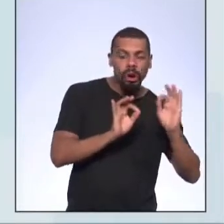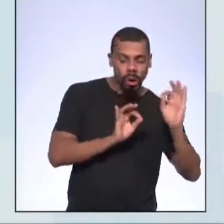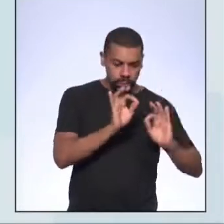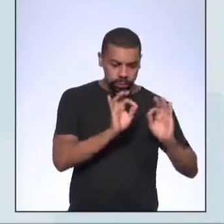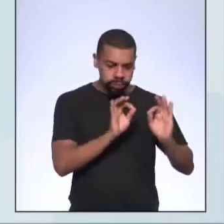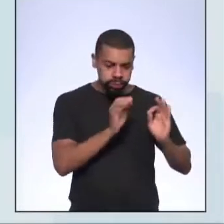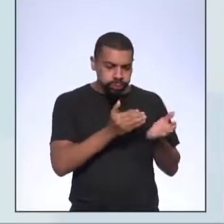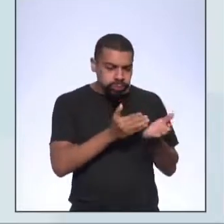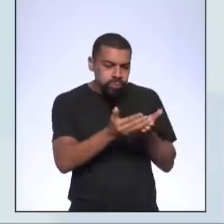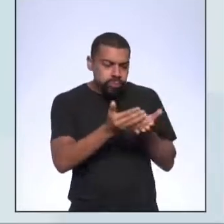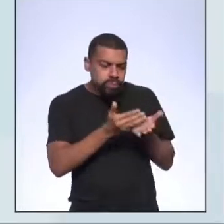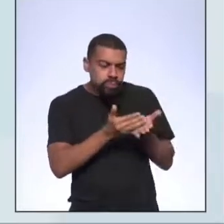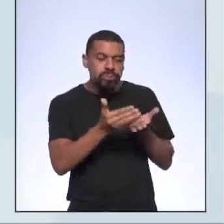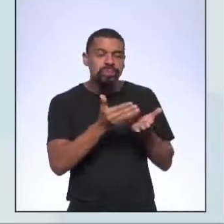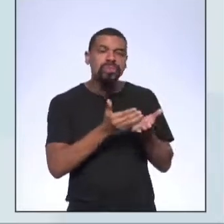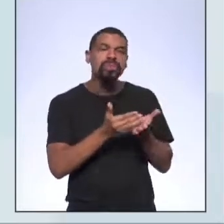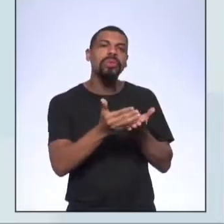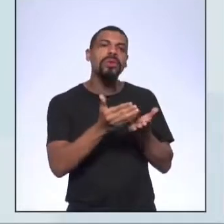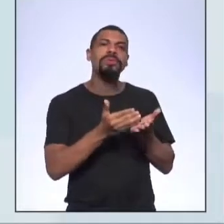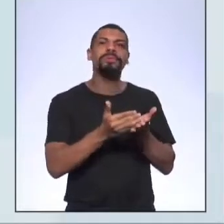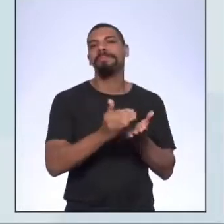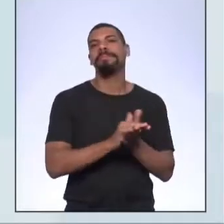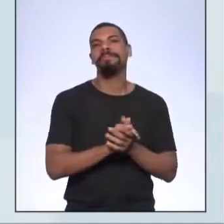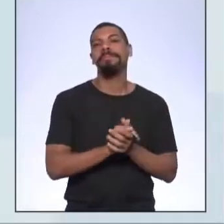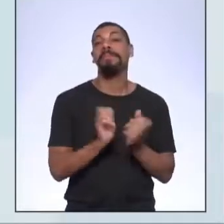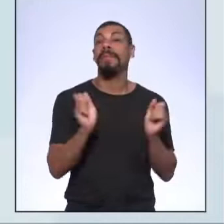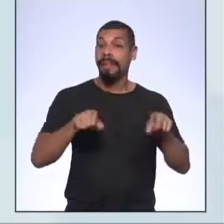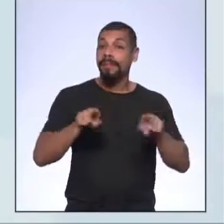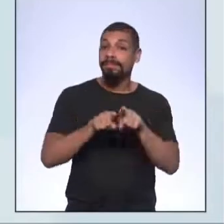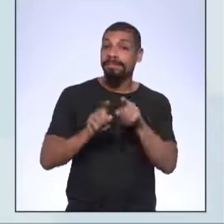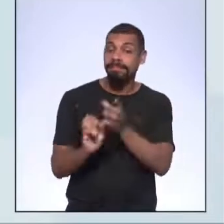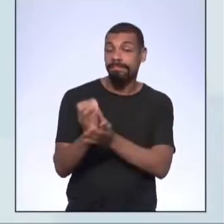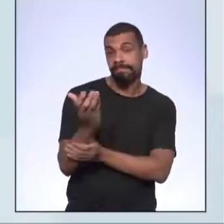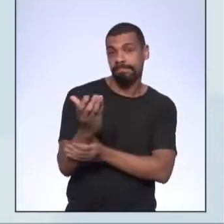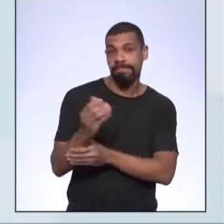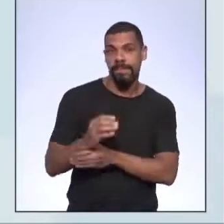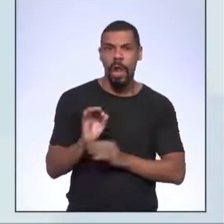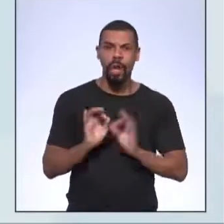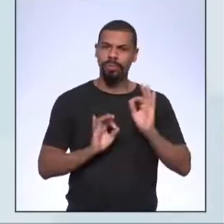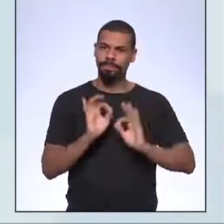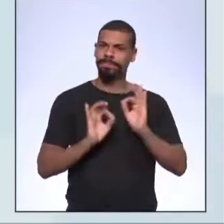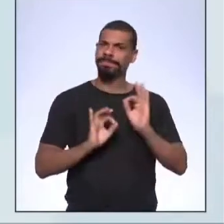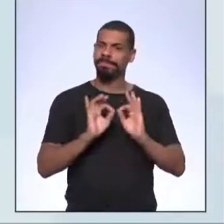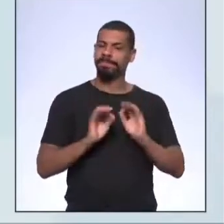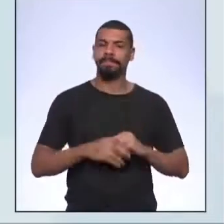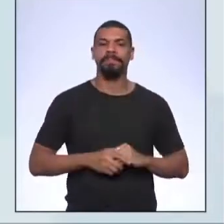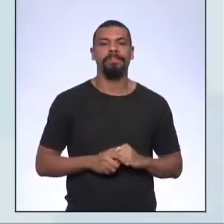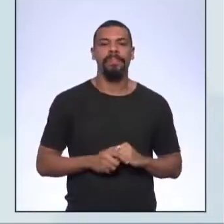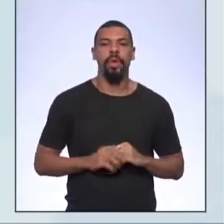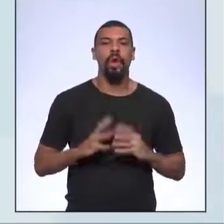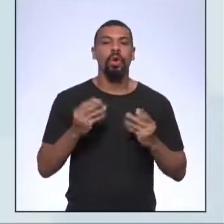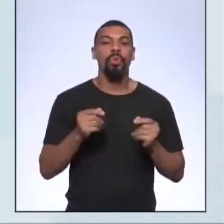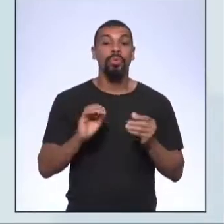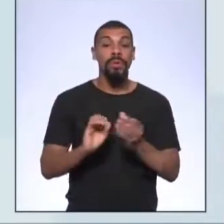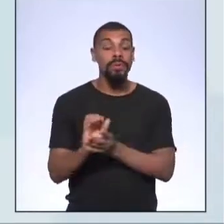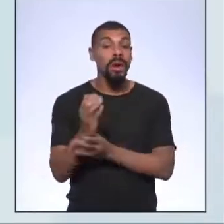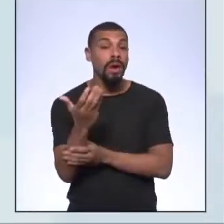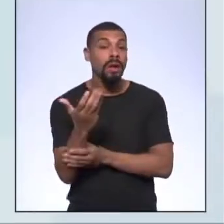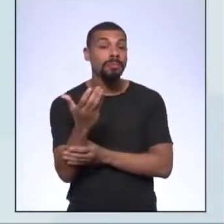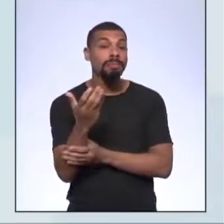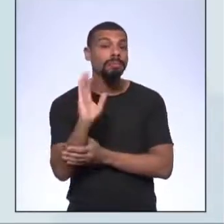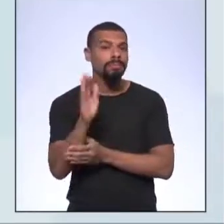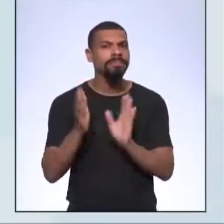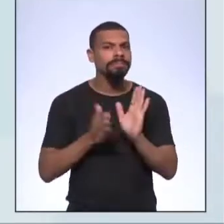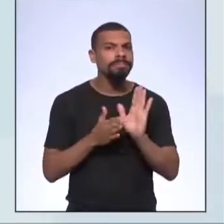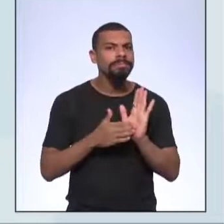tudo isso eu vou começar Então realmente a execução do projeto ou seja vou colocar em prática tudo aquilo que eu planejei antes que